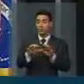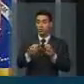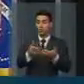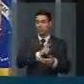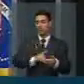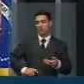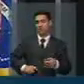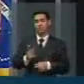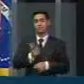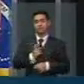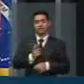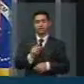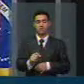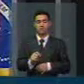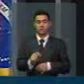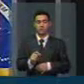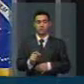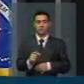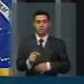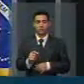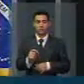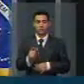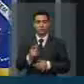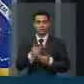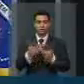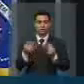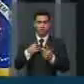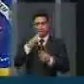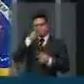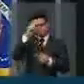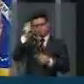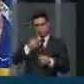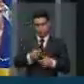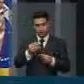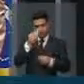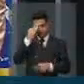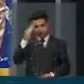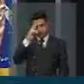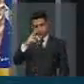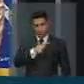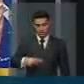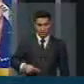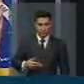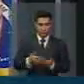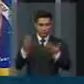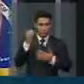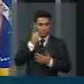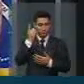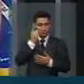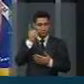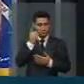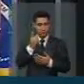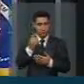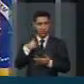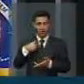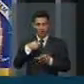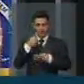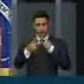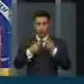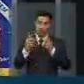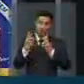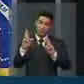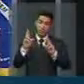sem dúvida nenhuma, um lado extremamente autoritário. Muito obrigado, senhor presidente, senhoras e senhores parlamentares. Falo aqui na